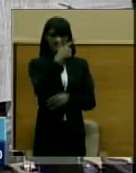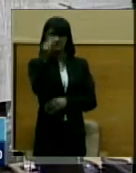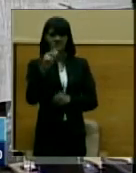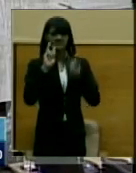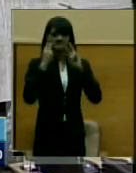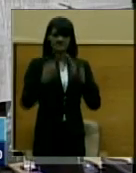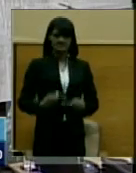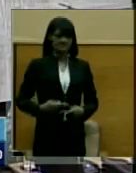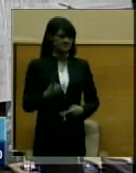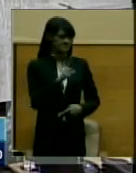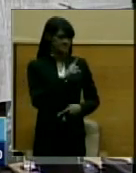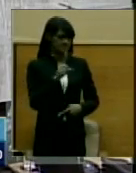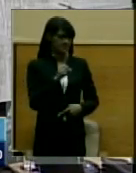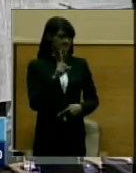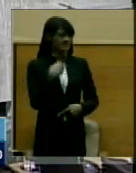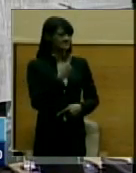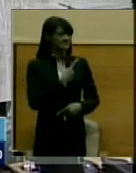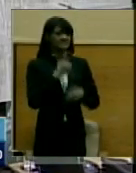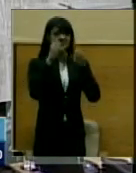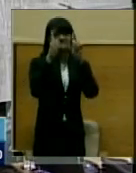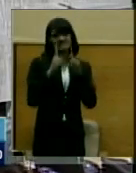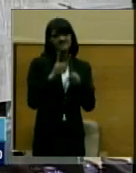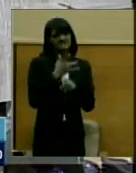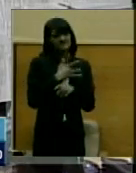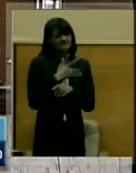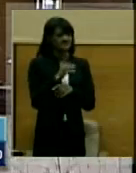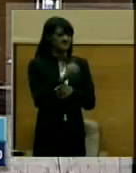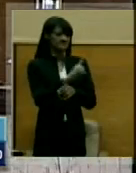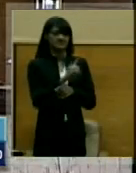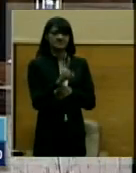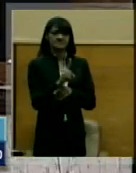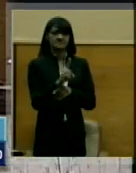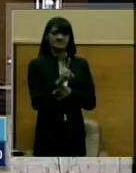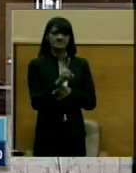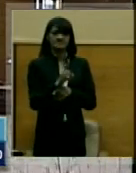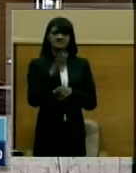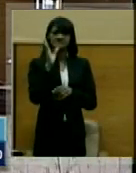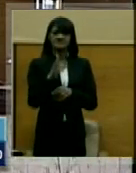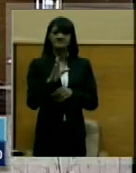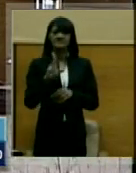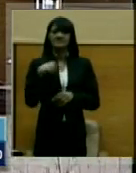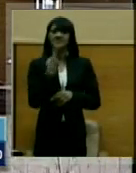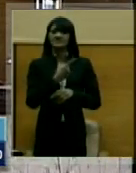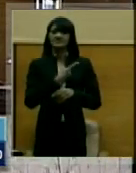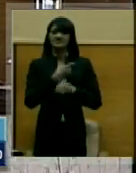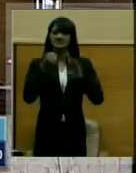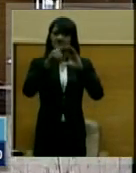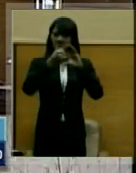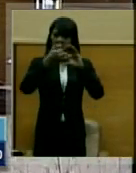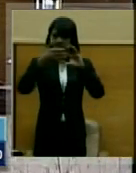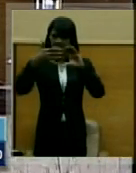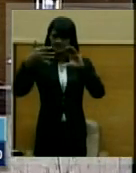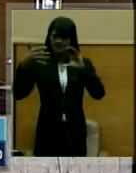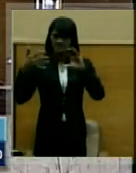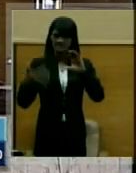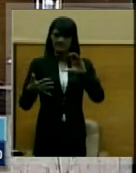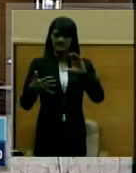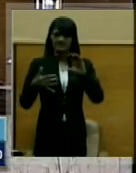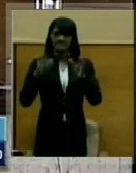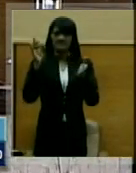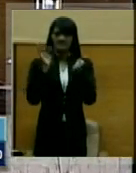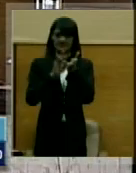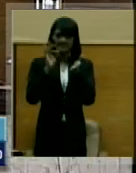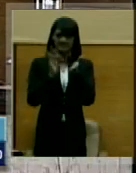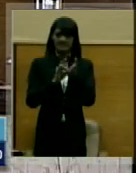humano e nossa deficiência ser considerada como apenas mais uma de nossas características? É certo